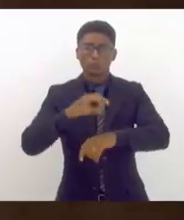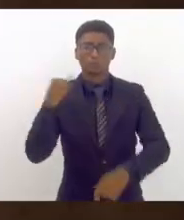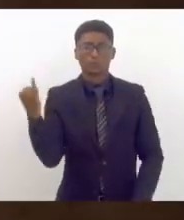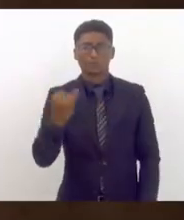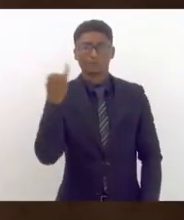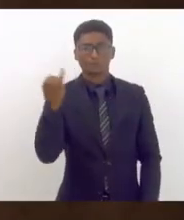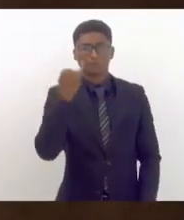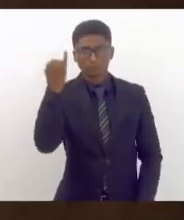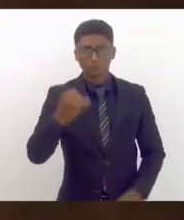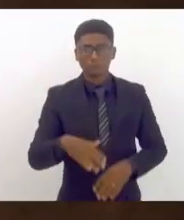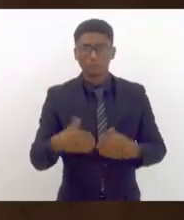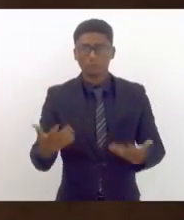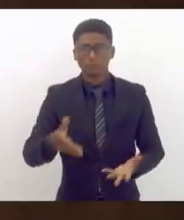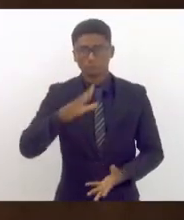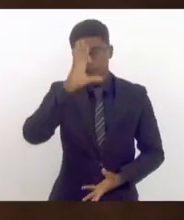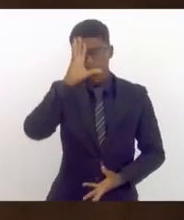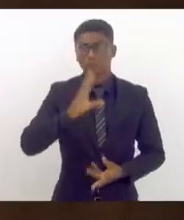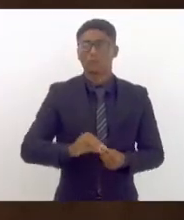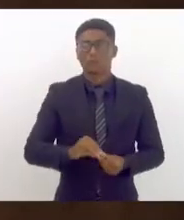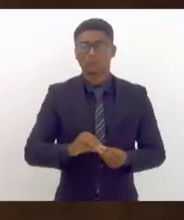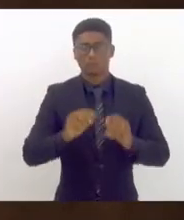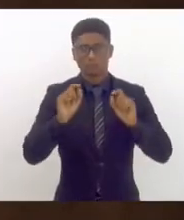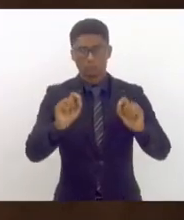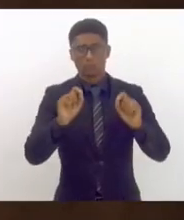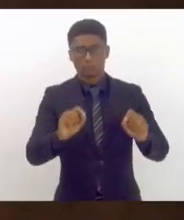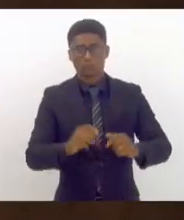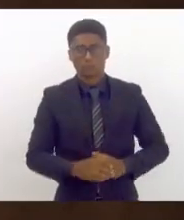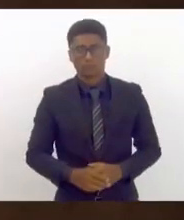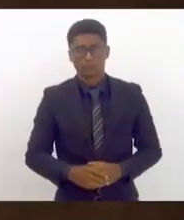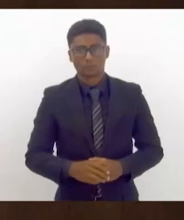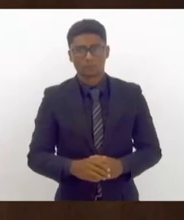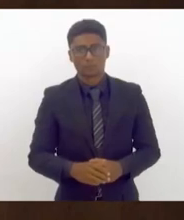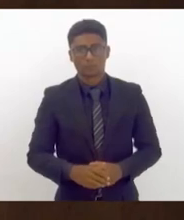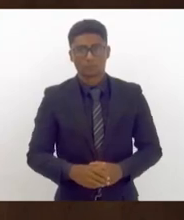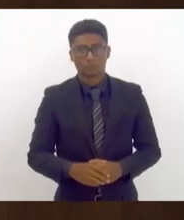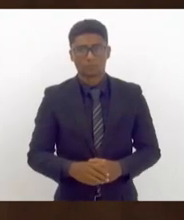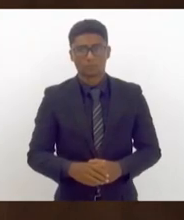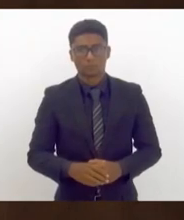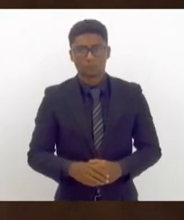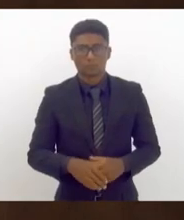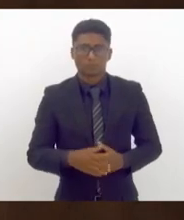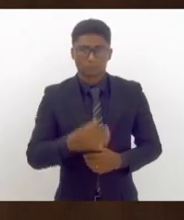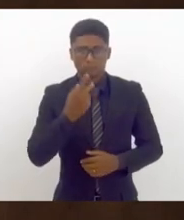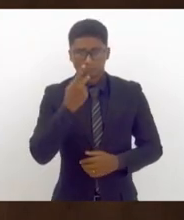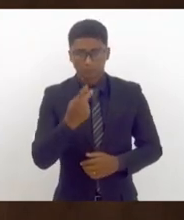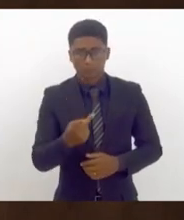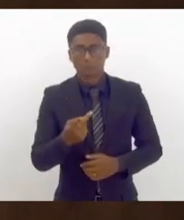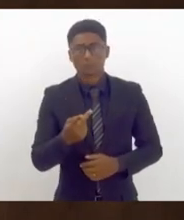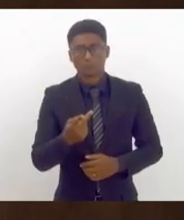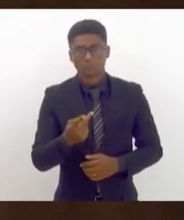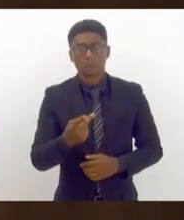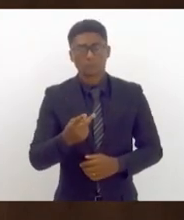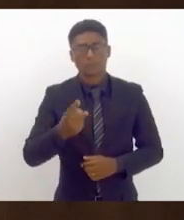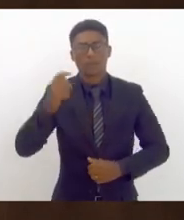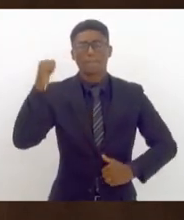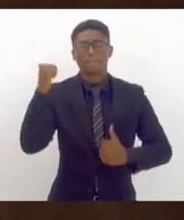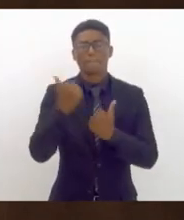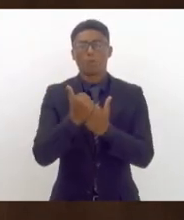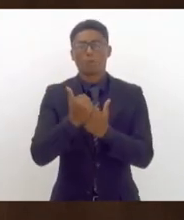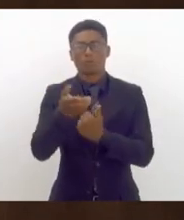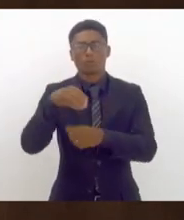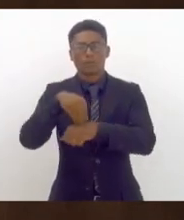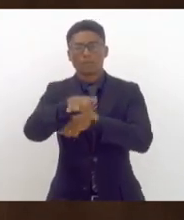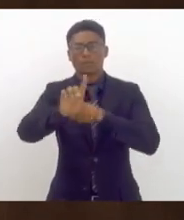portanto, deputado... Concluir, dando esse quadro todo e dizendo que, naturalmente, apoiamos a